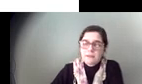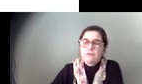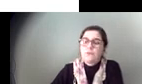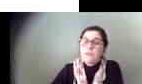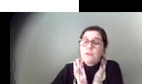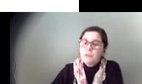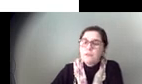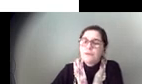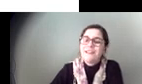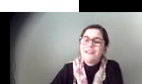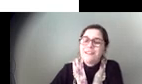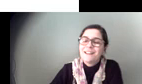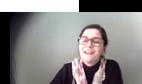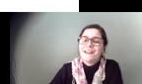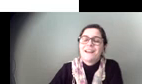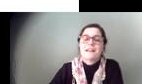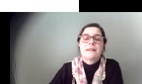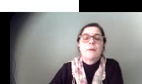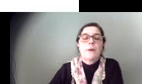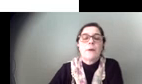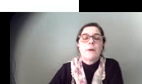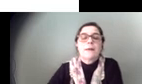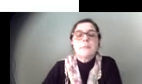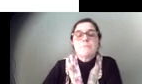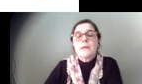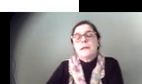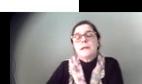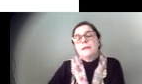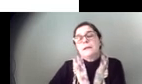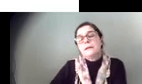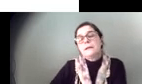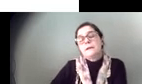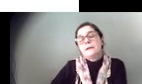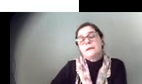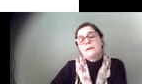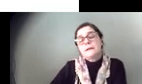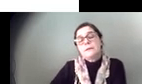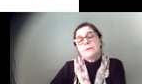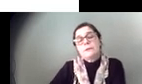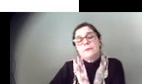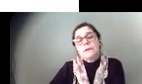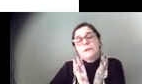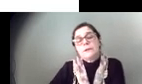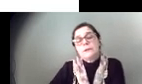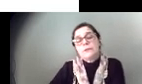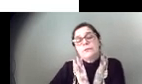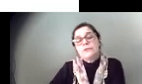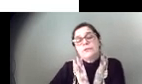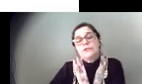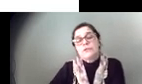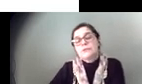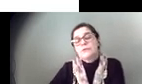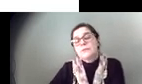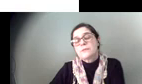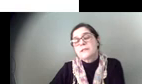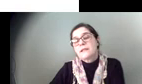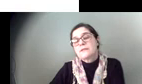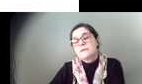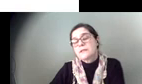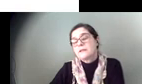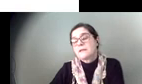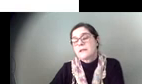né, no híbrido. Aqui em Mauá também, e então eu não vejo que essas